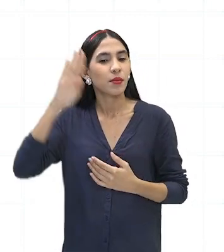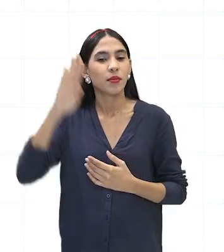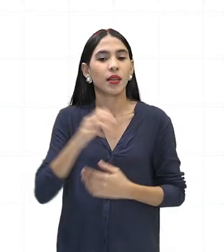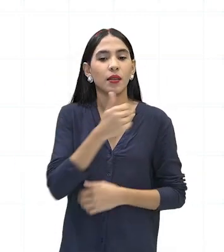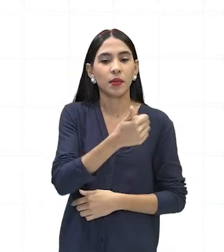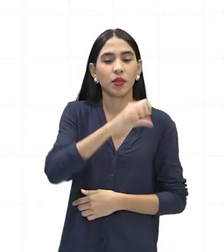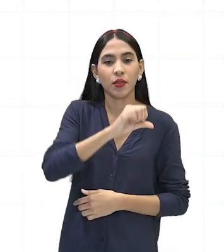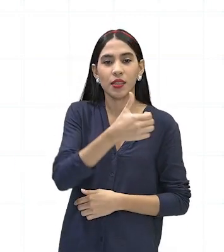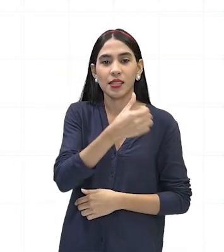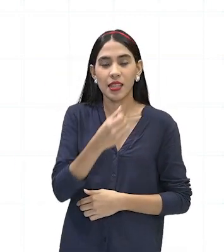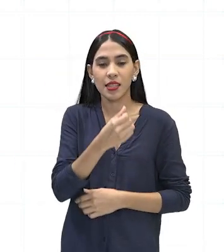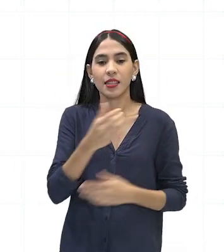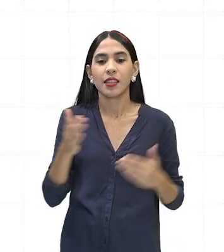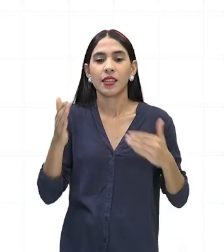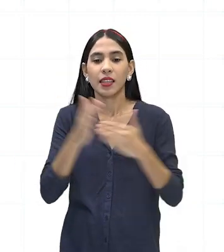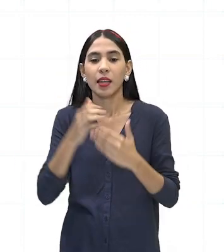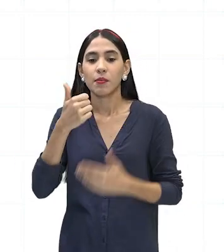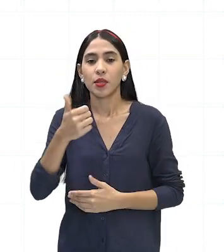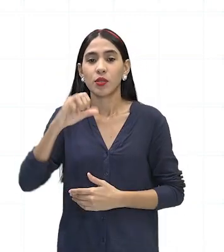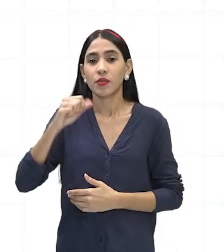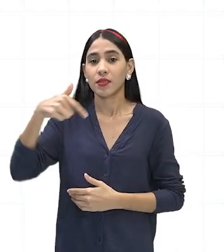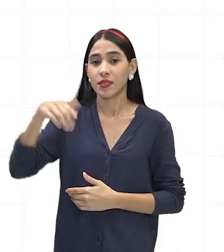de 1960 e